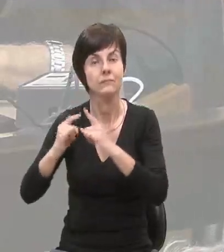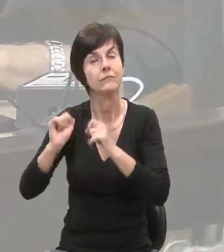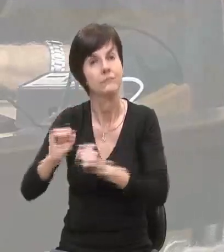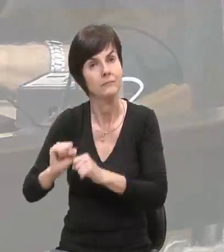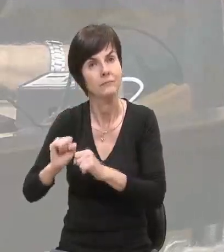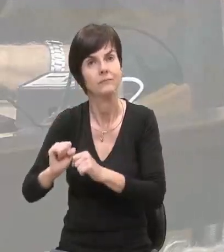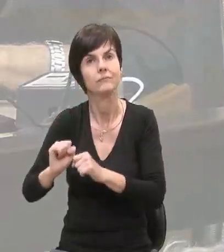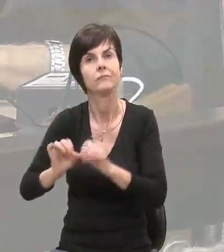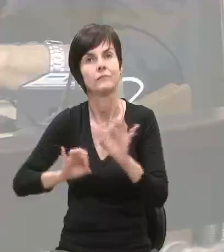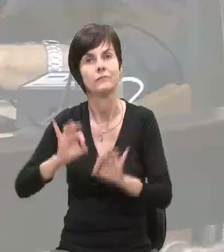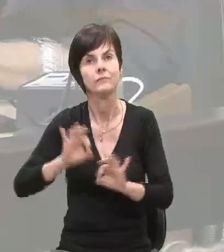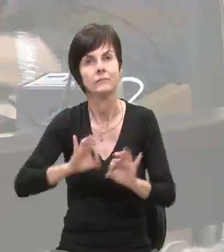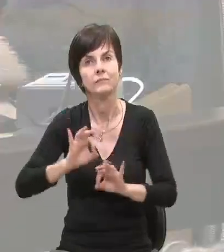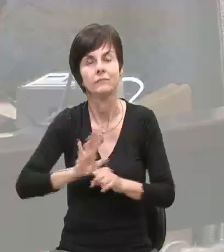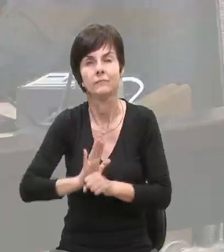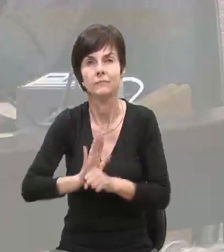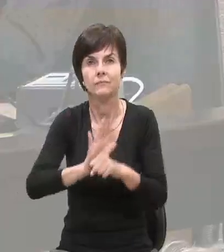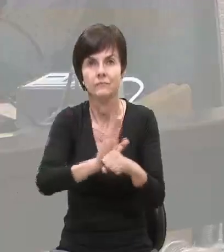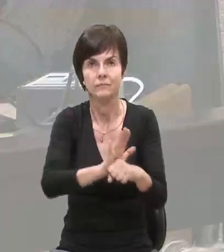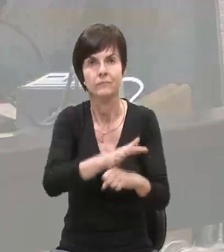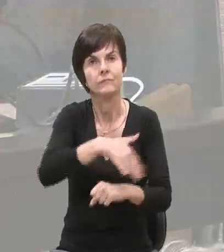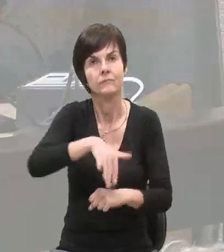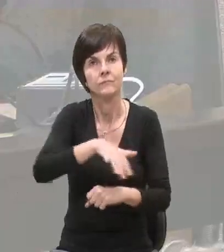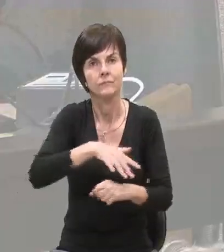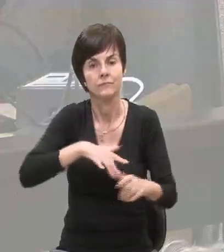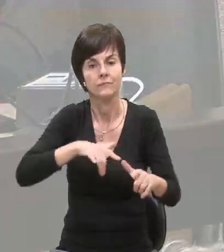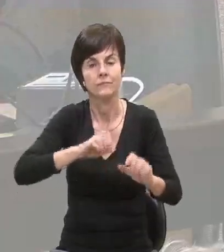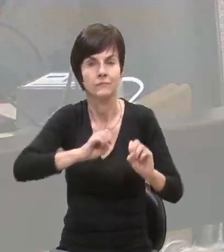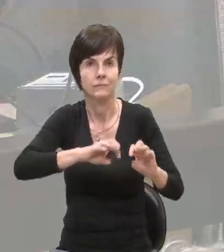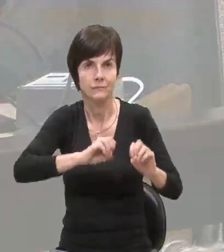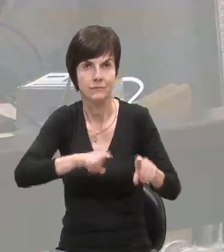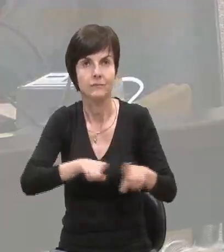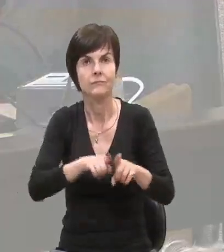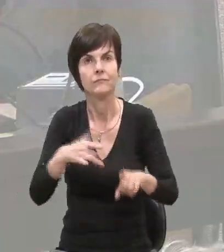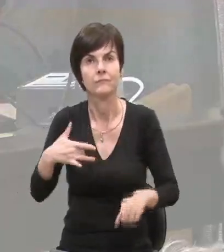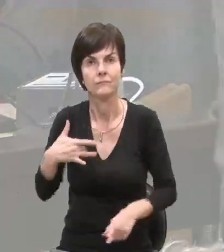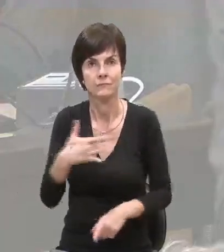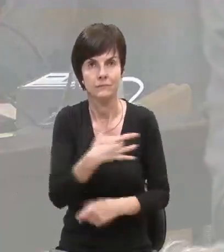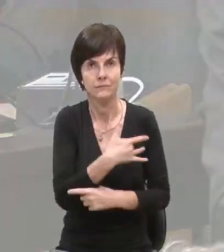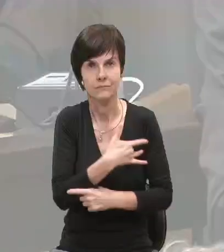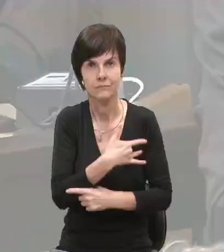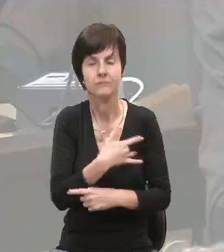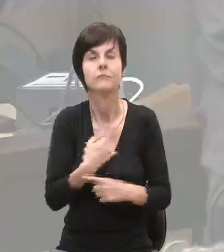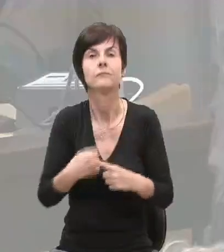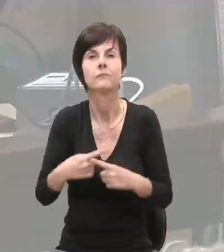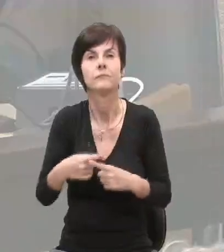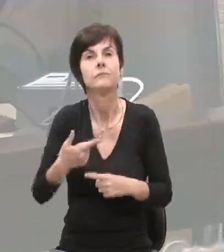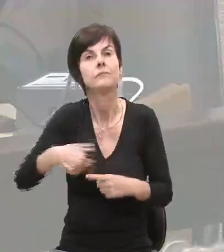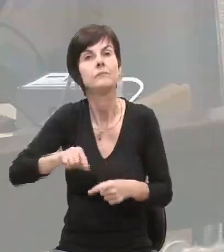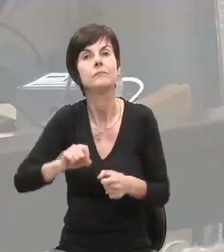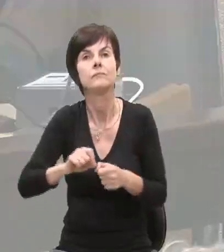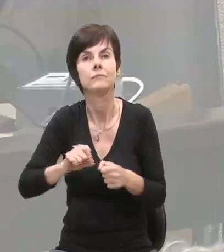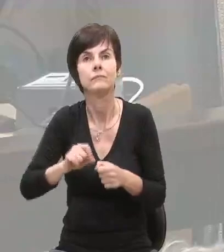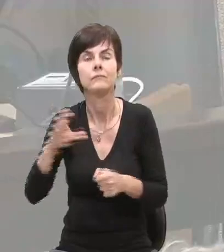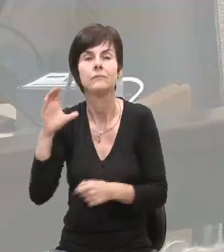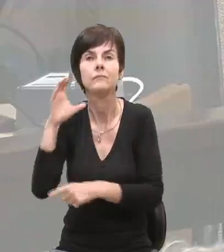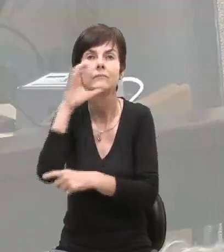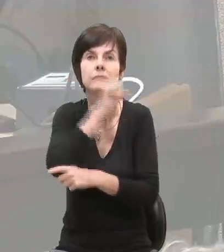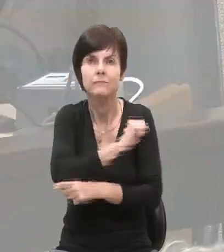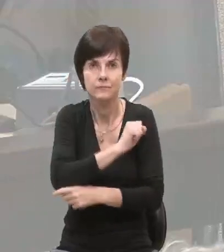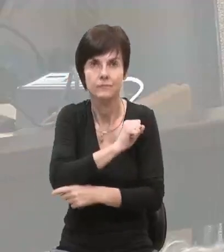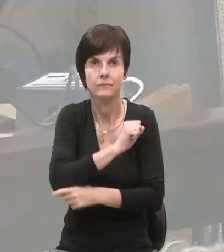promover projetos tanto na área da educação como na área da saúde, justamente para a gente poder fazer com que haja